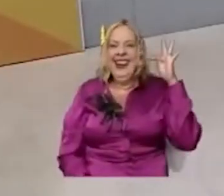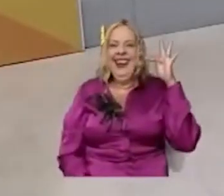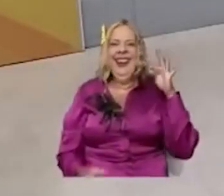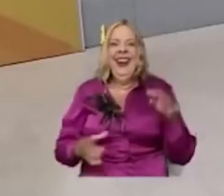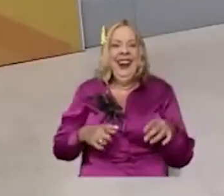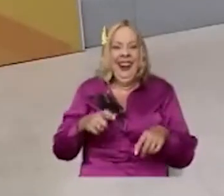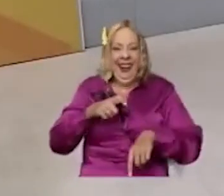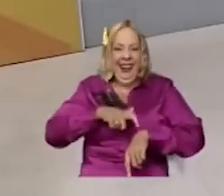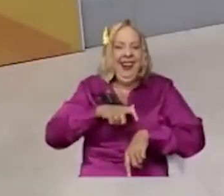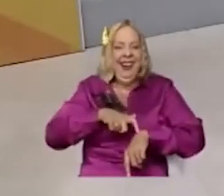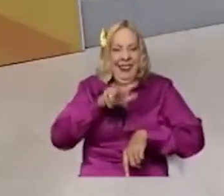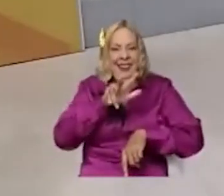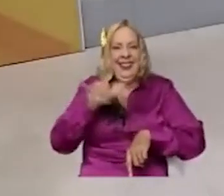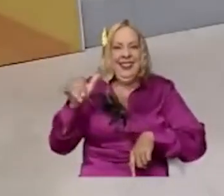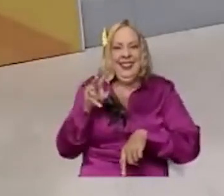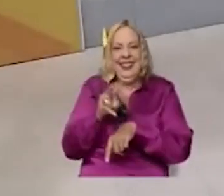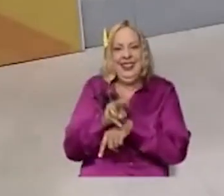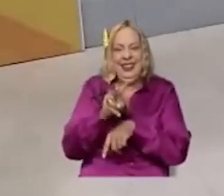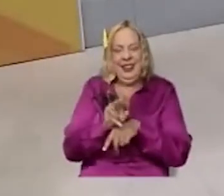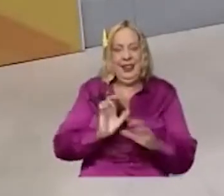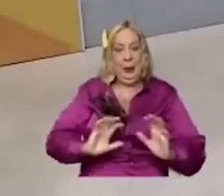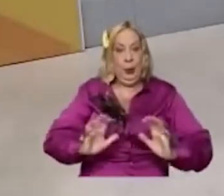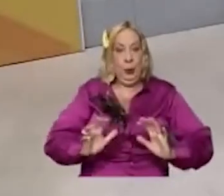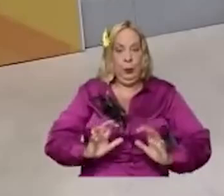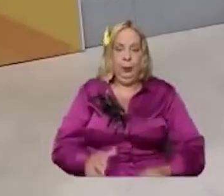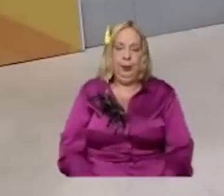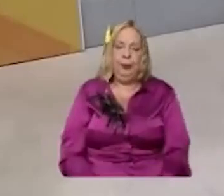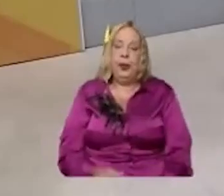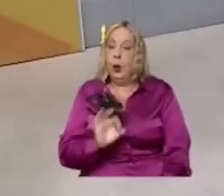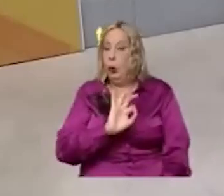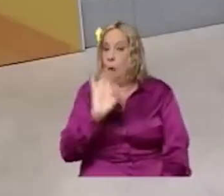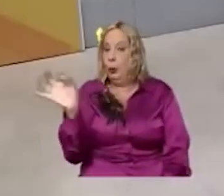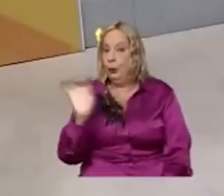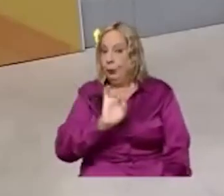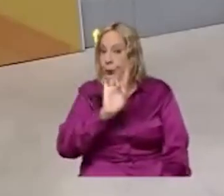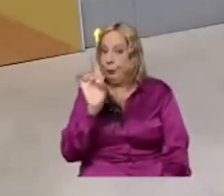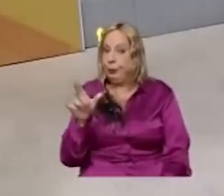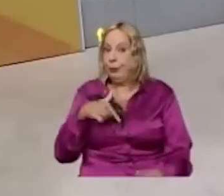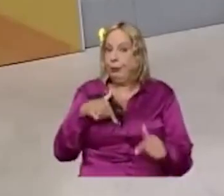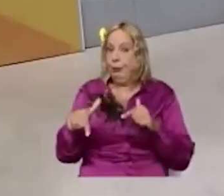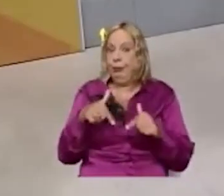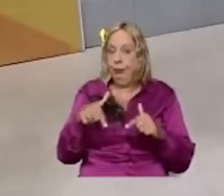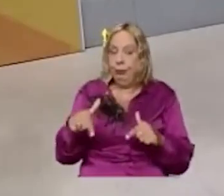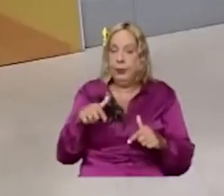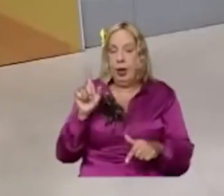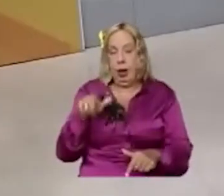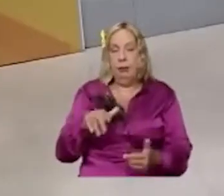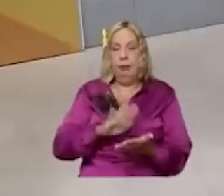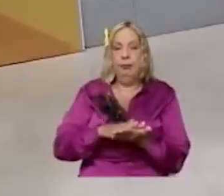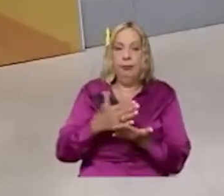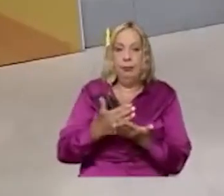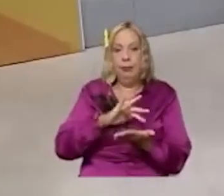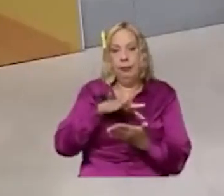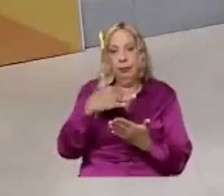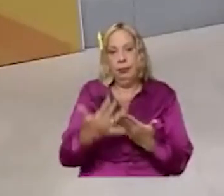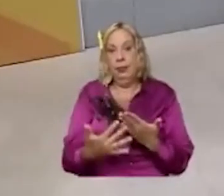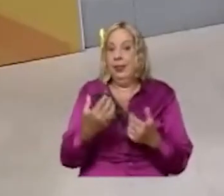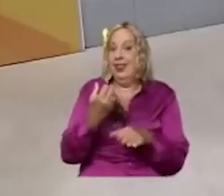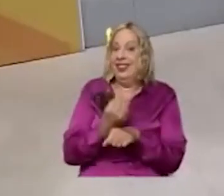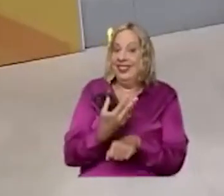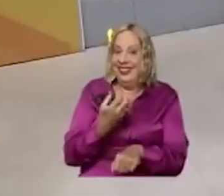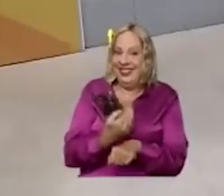estar no comando do nosso Globo preparando a sorteadora. Ótimo dia também para quem já está na missão, a minha querida intérprete de